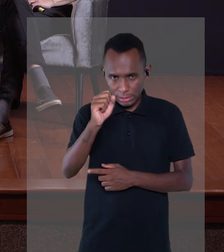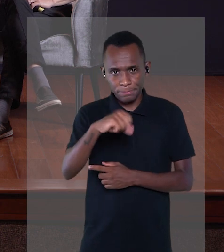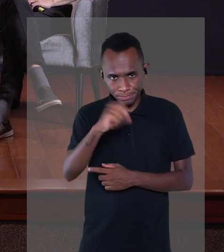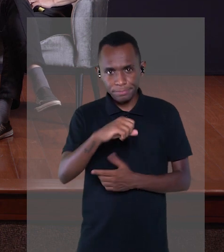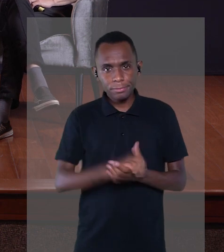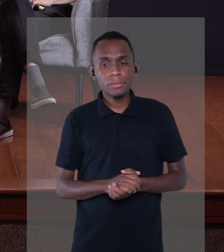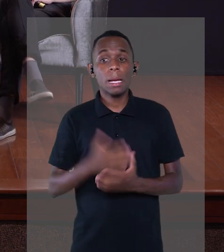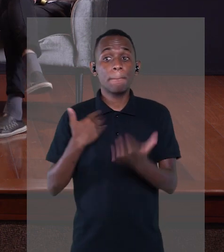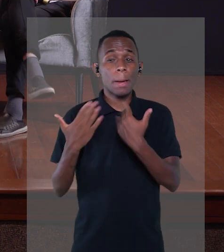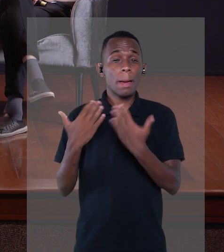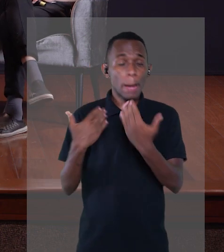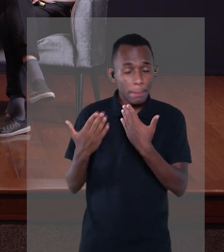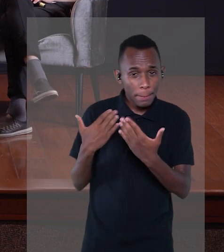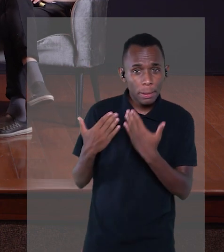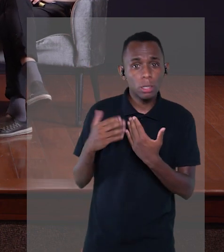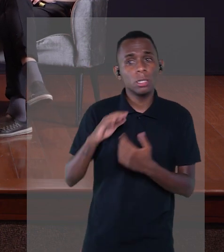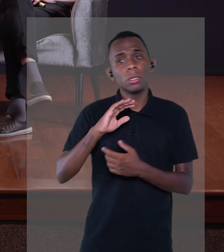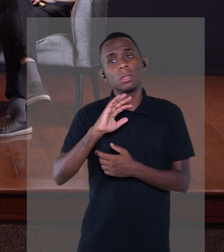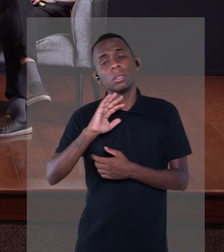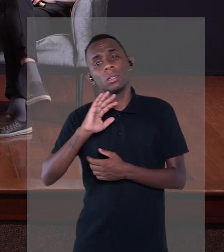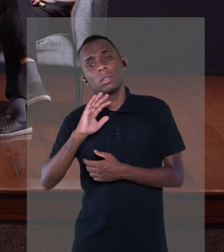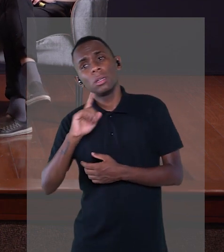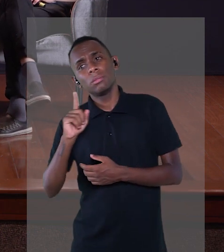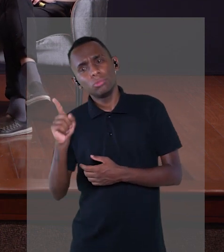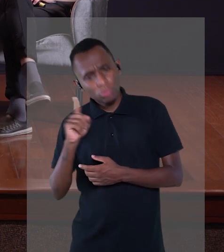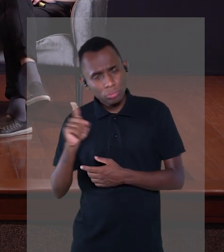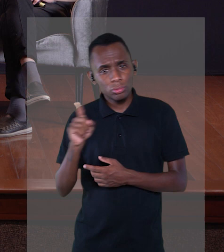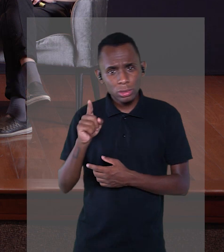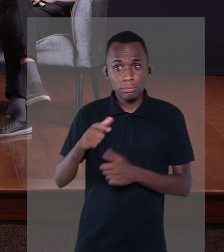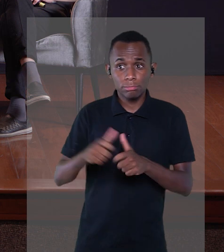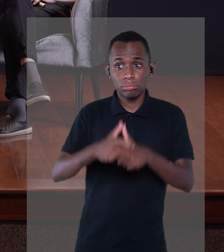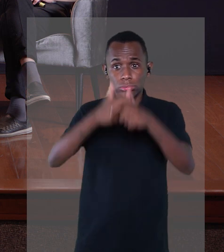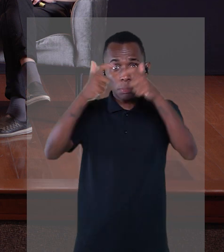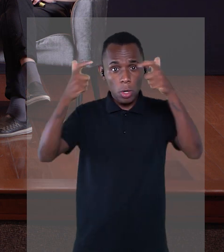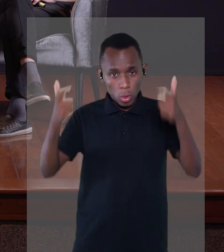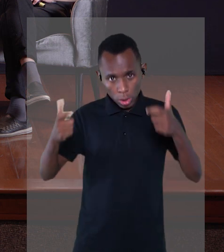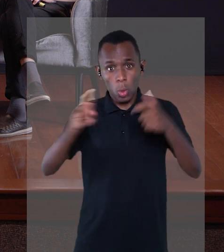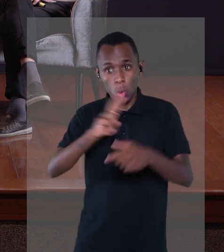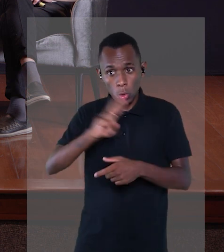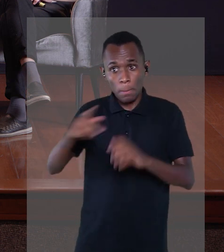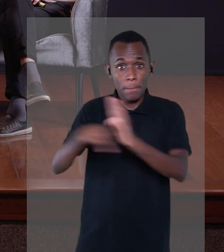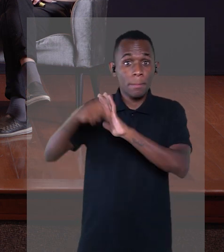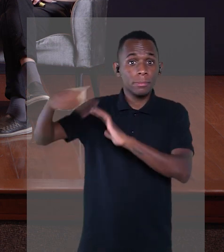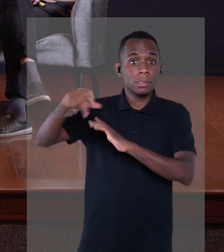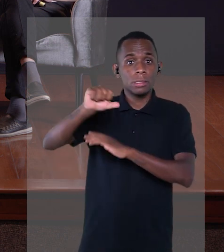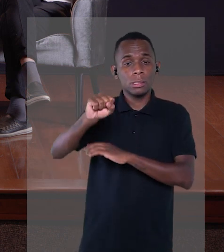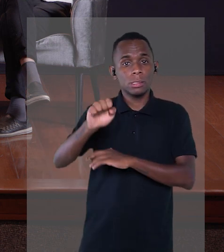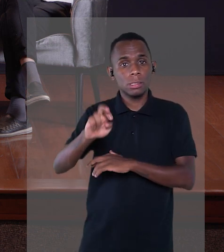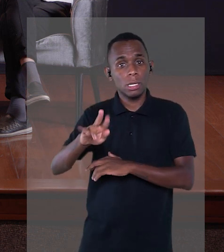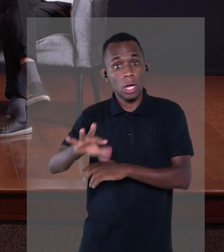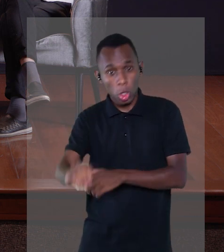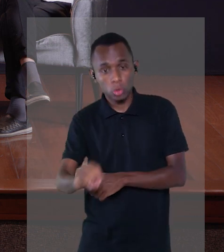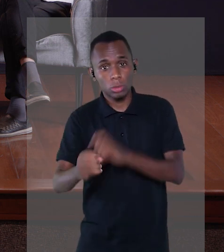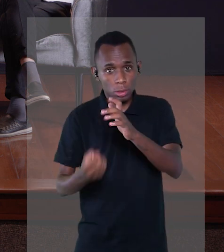a gente discutia muito. Eu deixei até muita coisa. A maioria dos nomes das músicas foi o Sérgio quem deu.